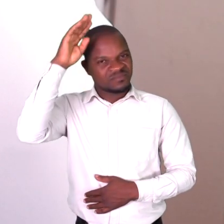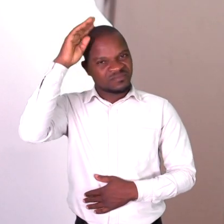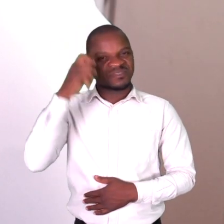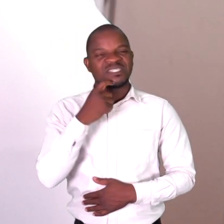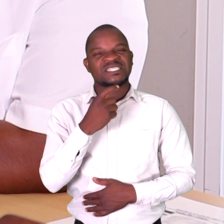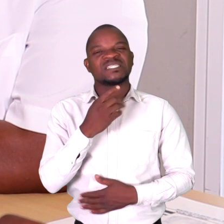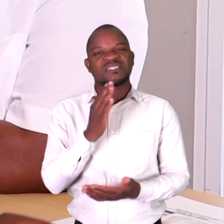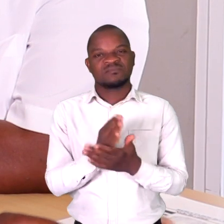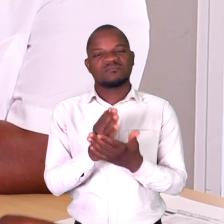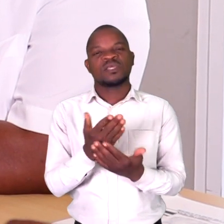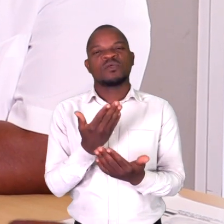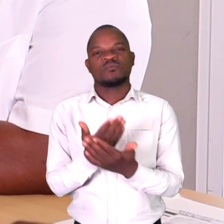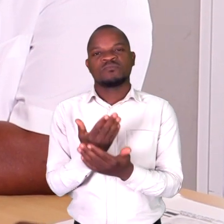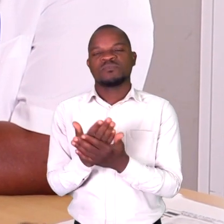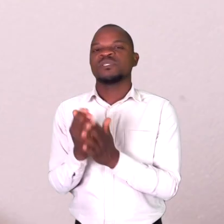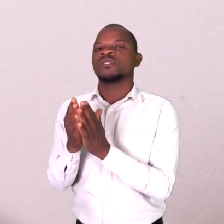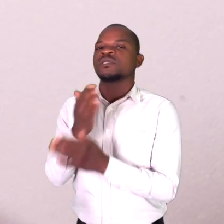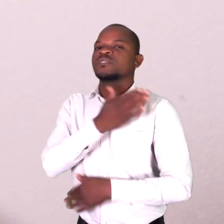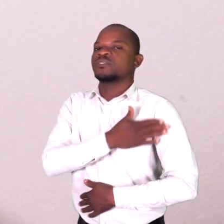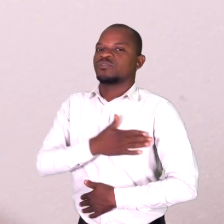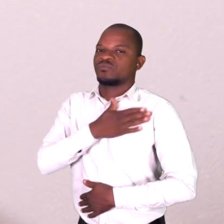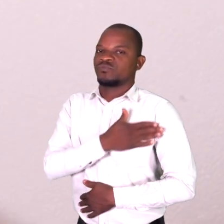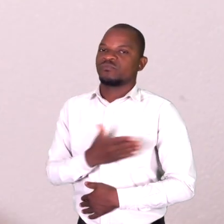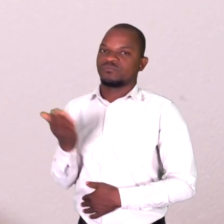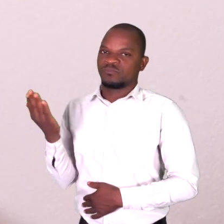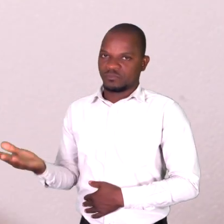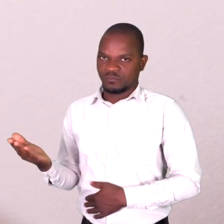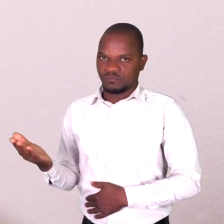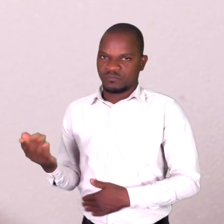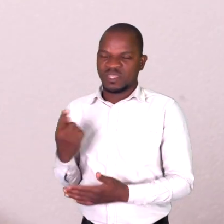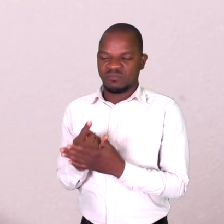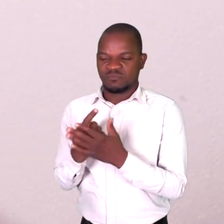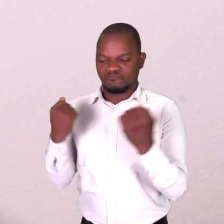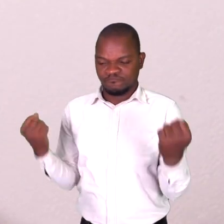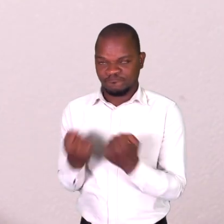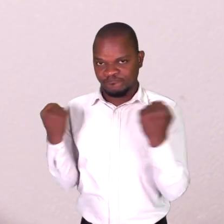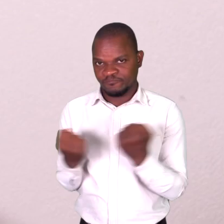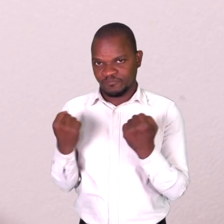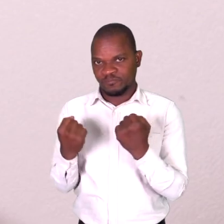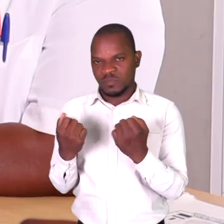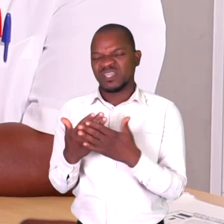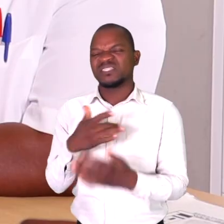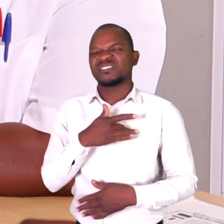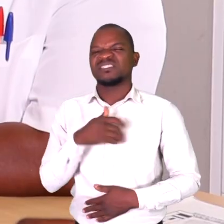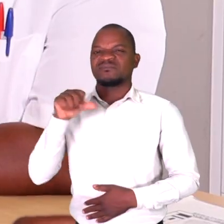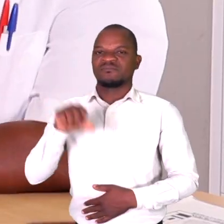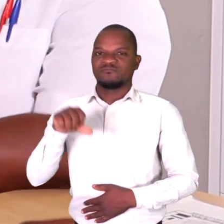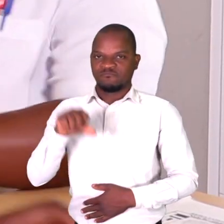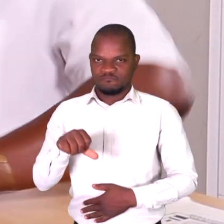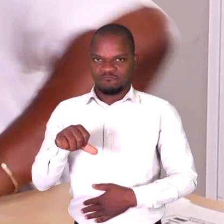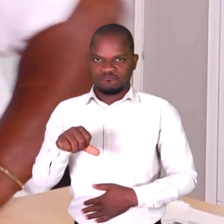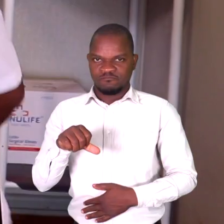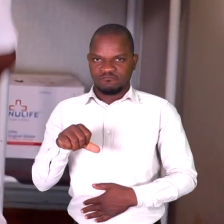Lhe devo um pedido de desculpas! Sim! Então deixa fazer isso logo, porque já estou a sentir-me tão mal! Vamos!